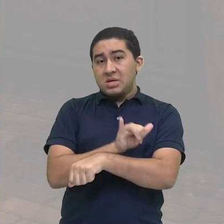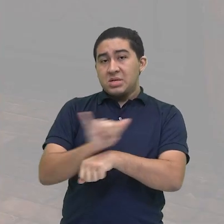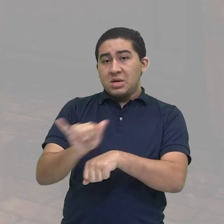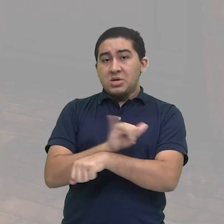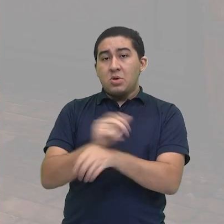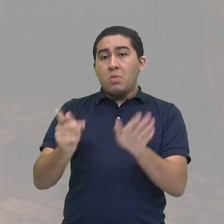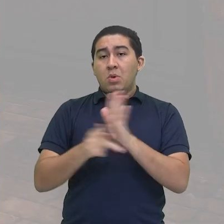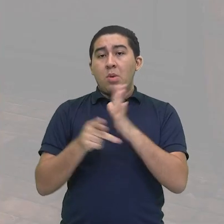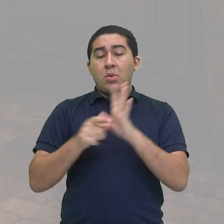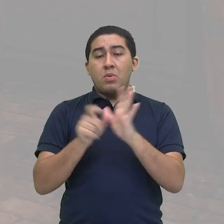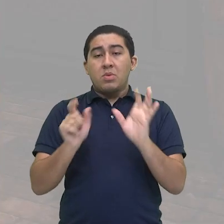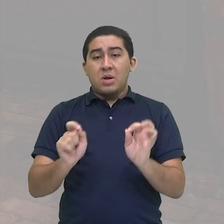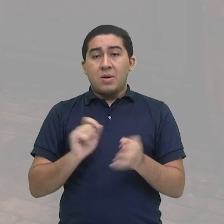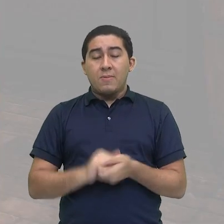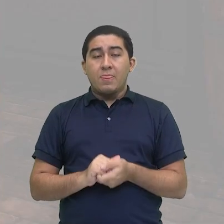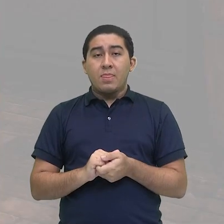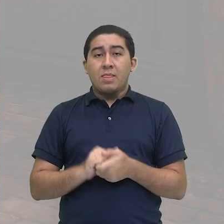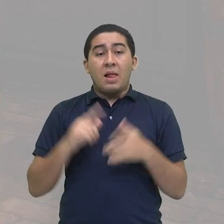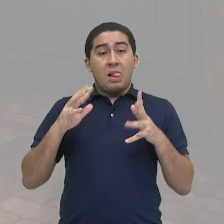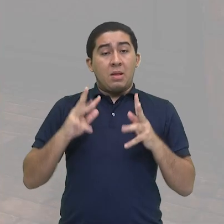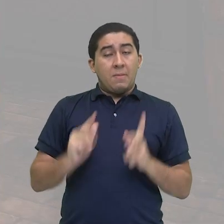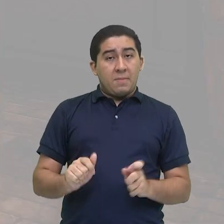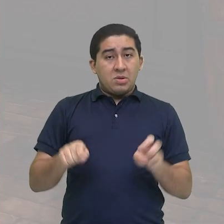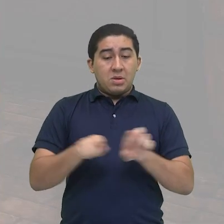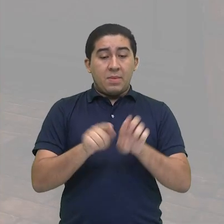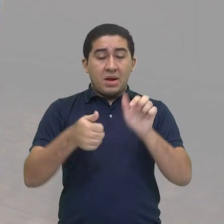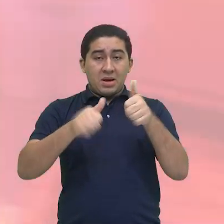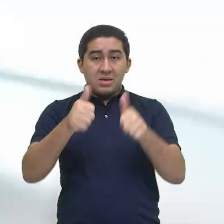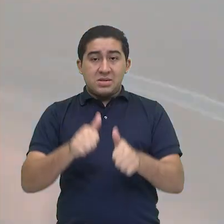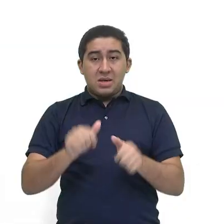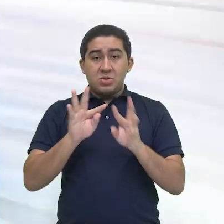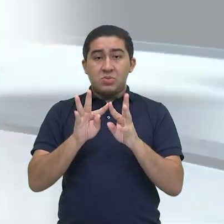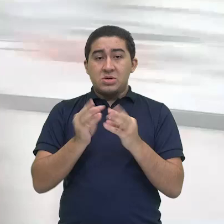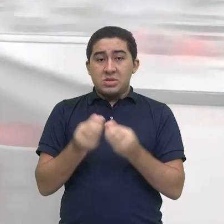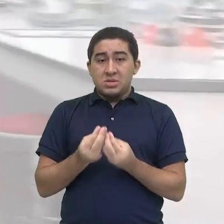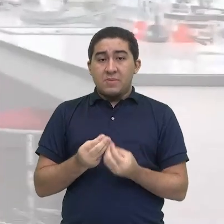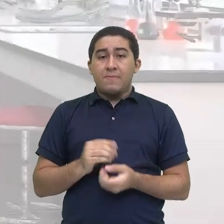para purificar e analisar substâncias.